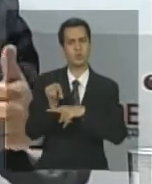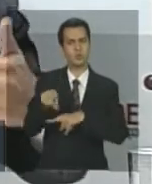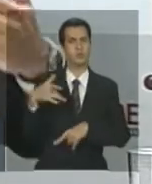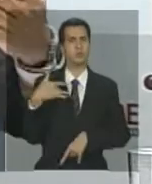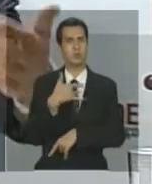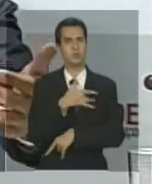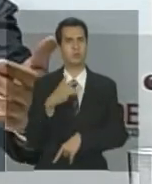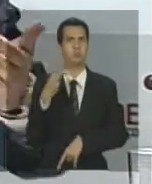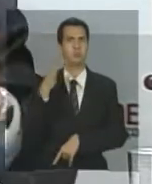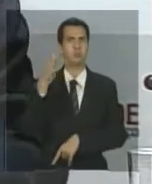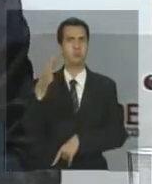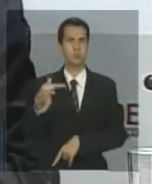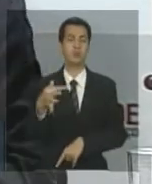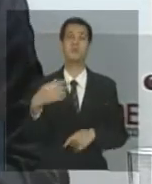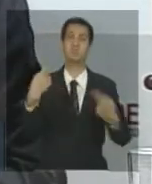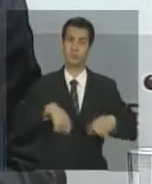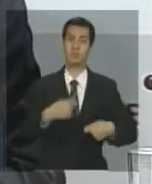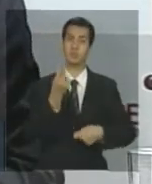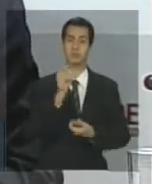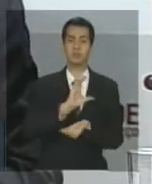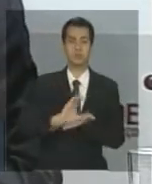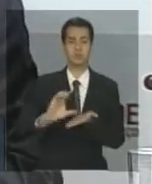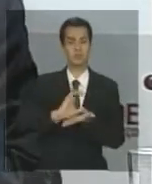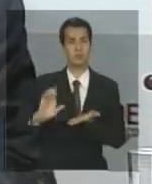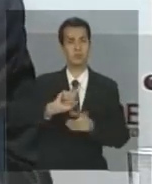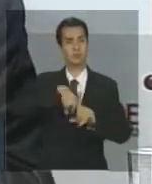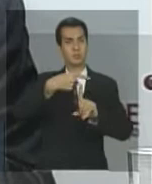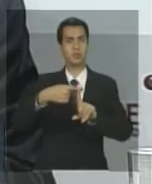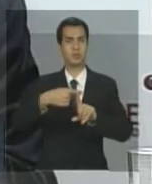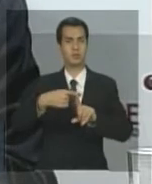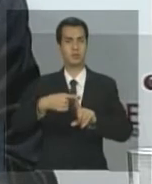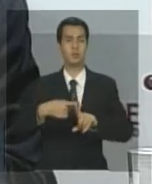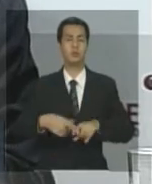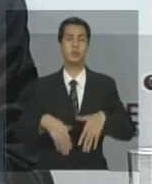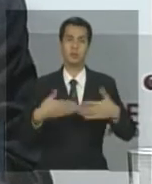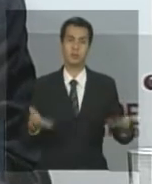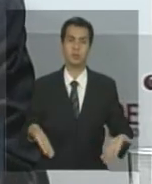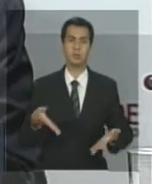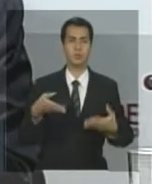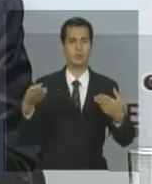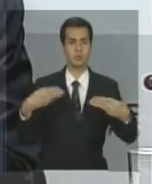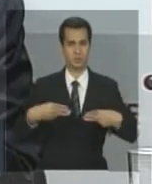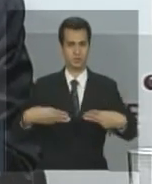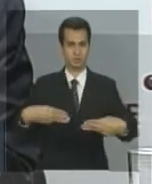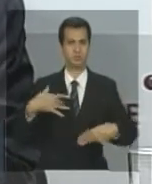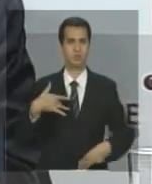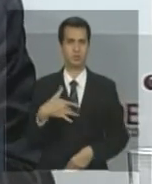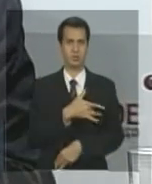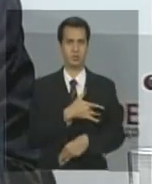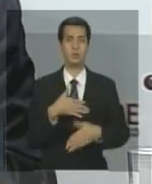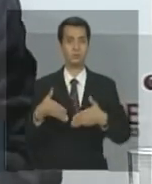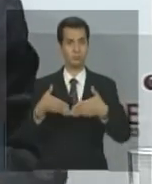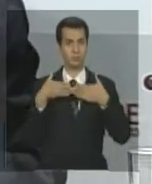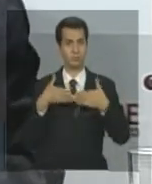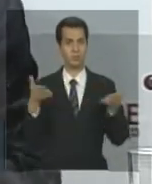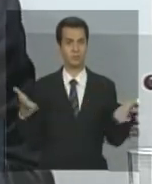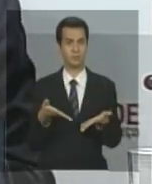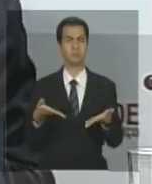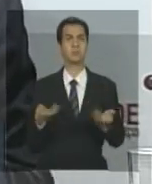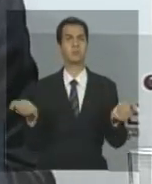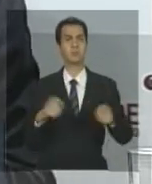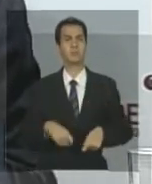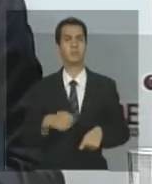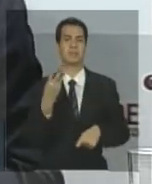acarreta maior necessidade de investimentos desses centros. Então, o Ministério da Saúde também pediu para que a gente possa rever, prazo de